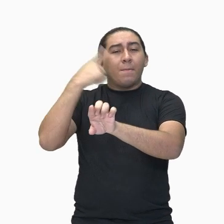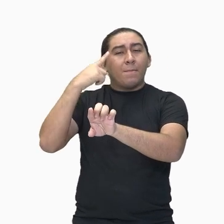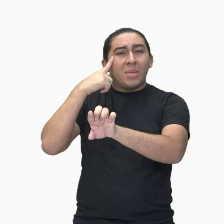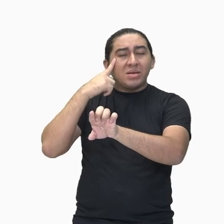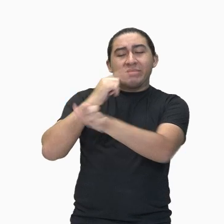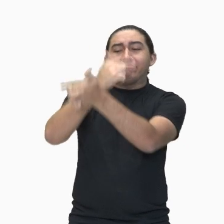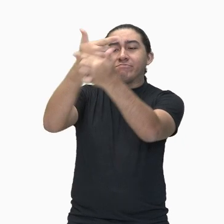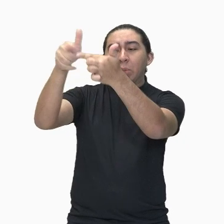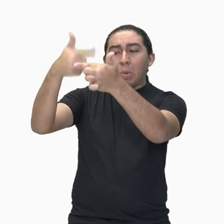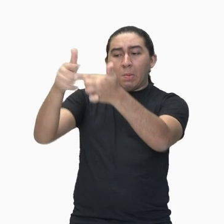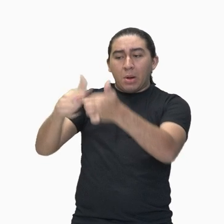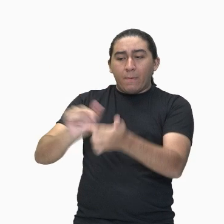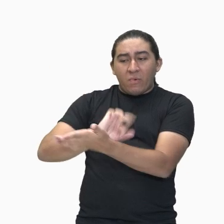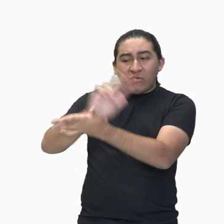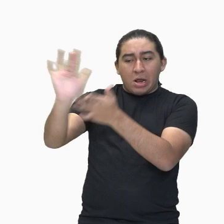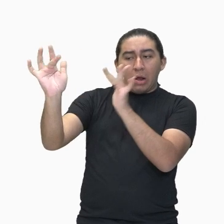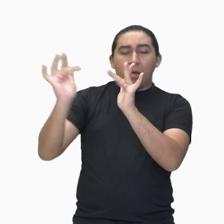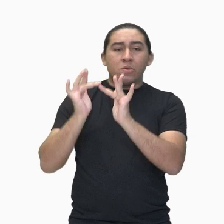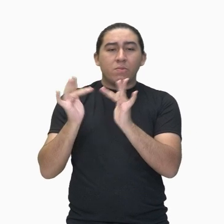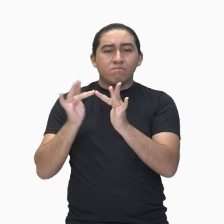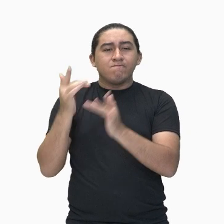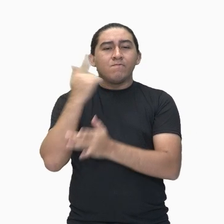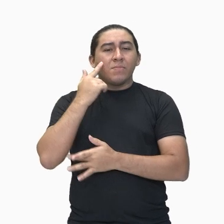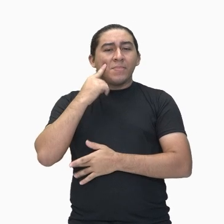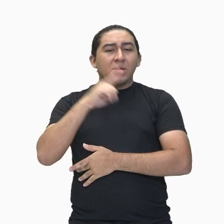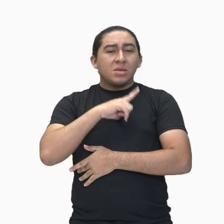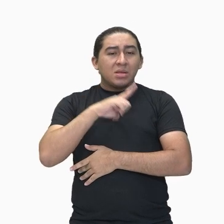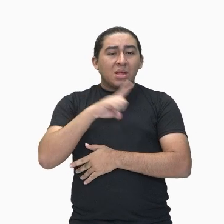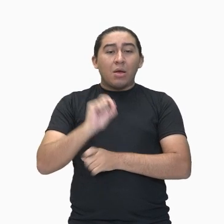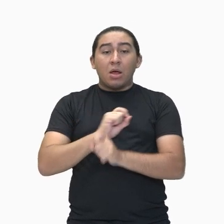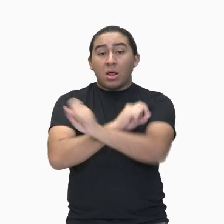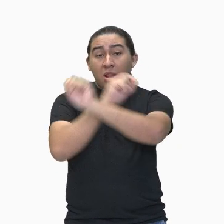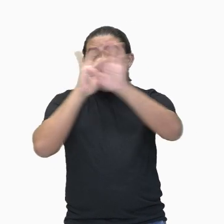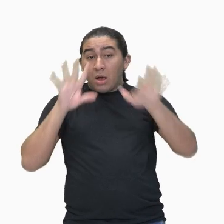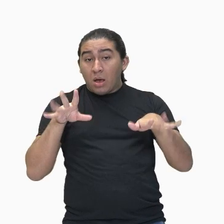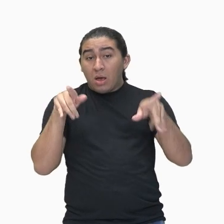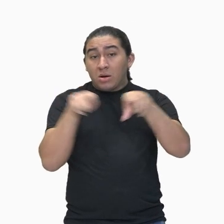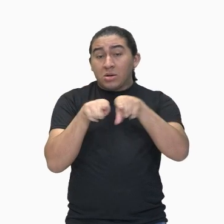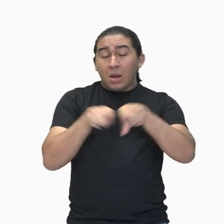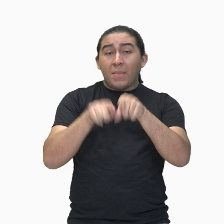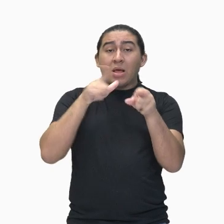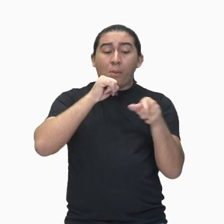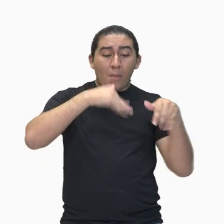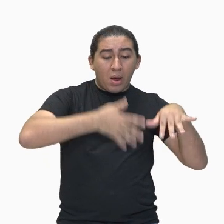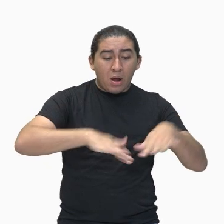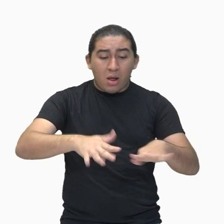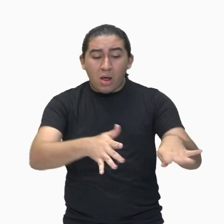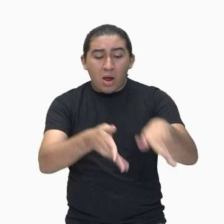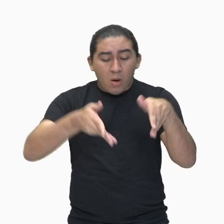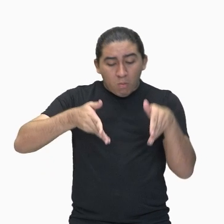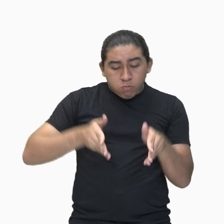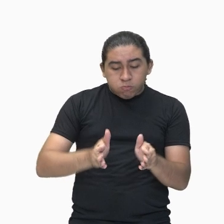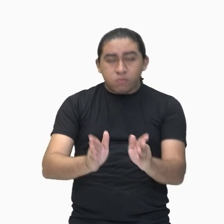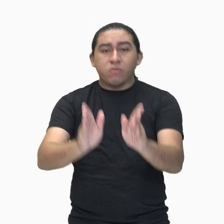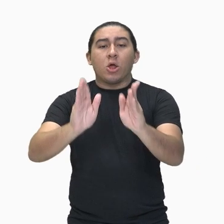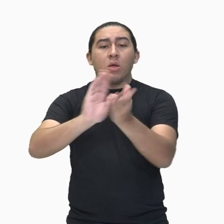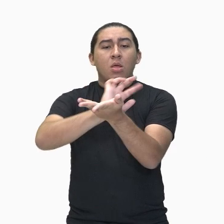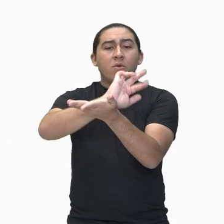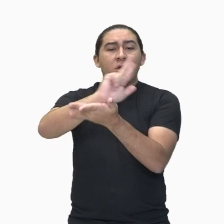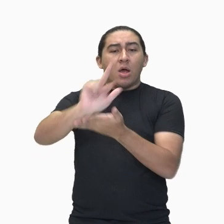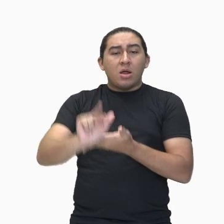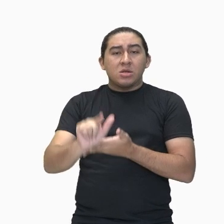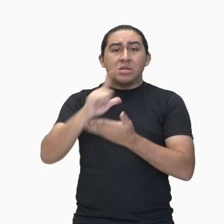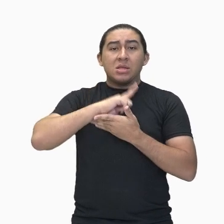proezas. Dizem que de clara escuma, dizem que do mar nascera, que pegam